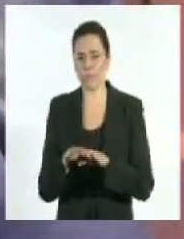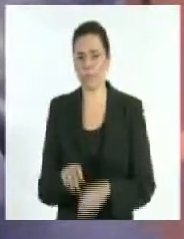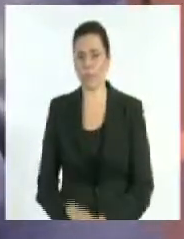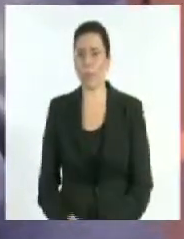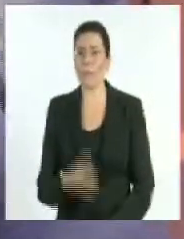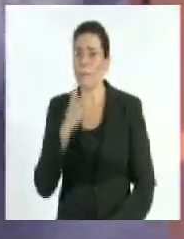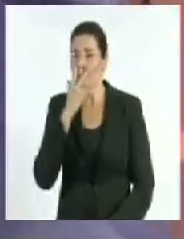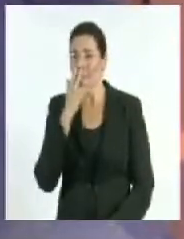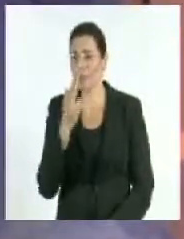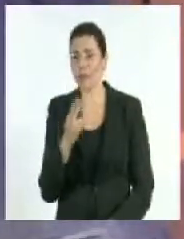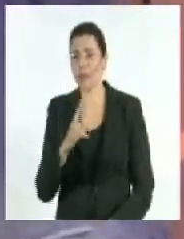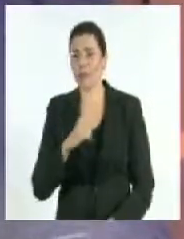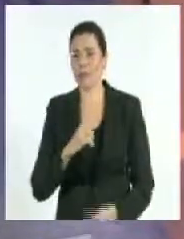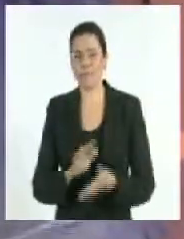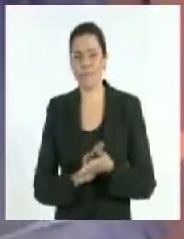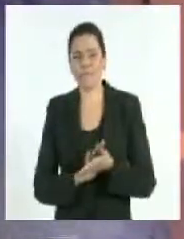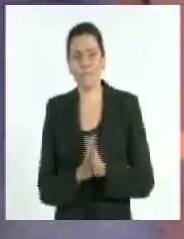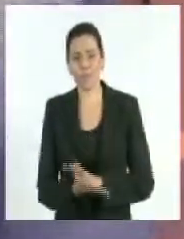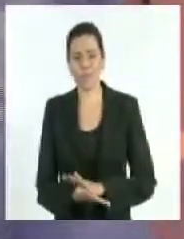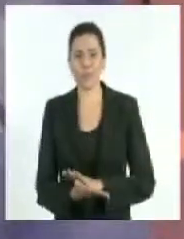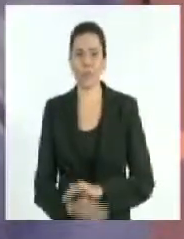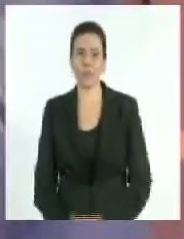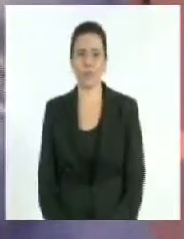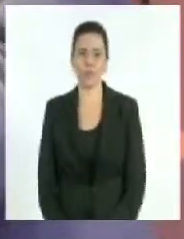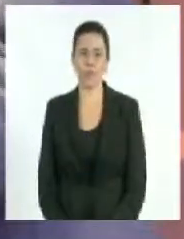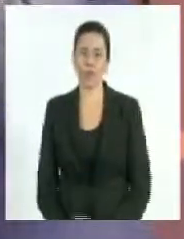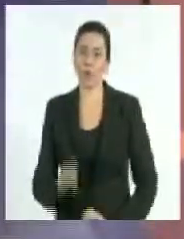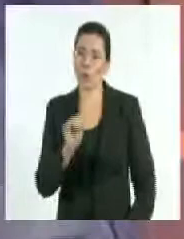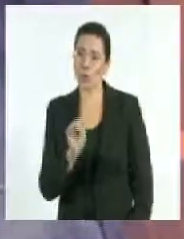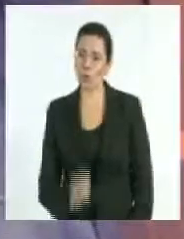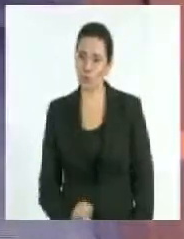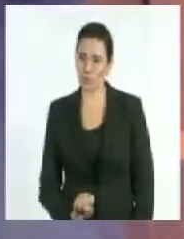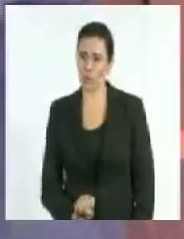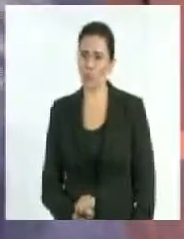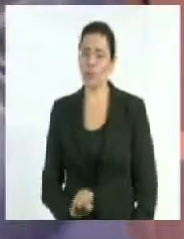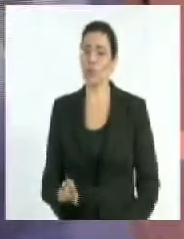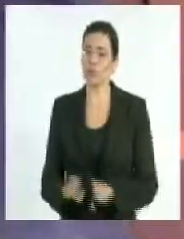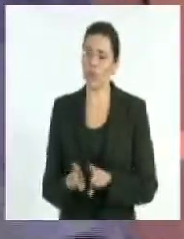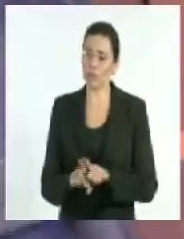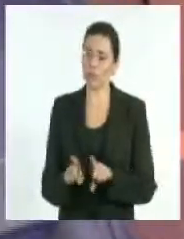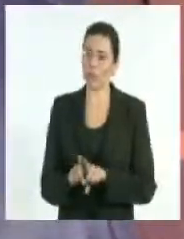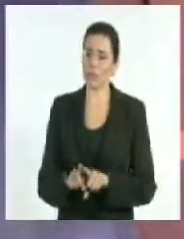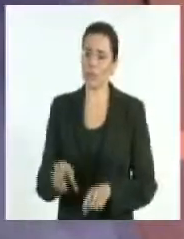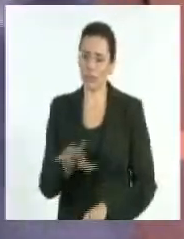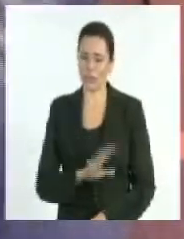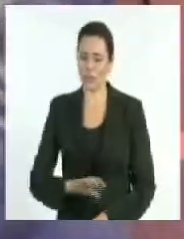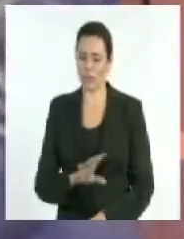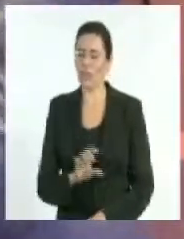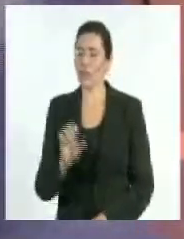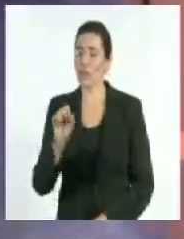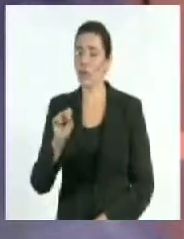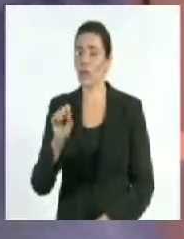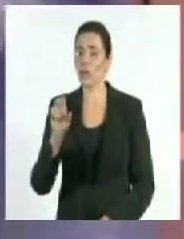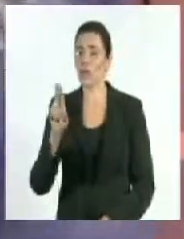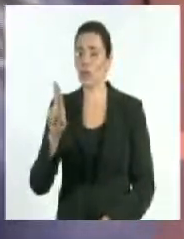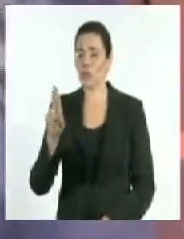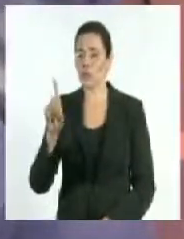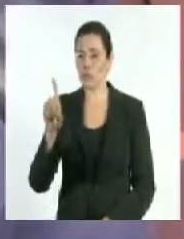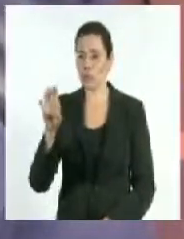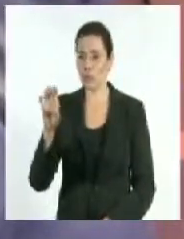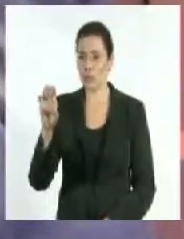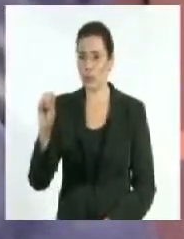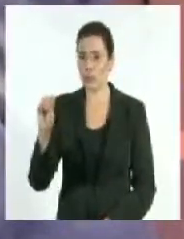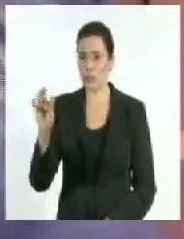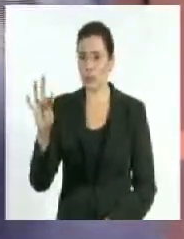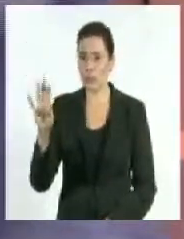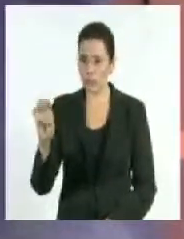discriminação dos estados do Sul e do Sudeste. Eles acham que eles que produzem, eles que geram a riqueza e têm que repassar esse